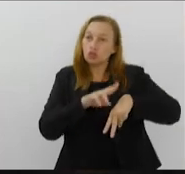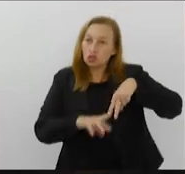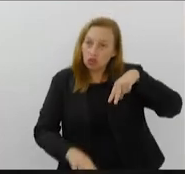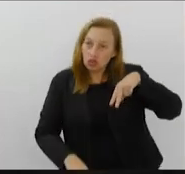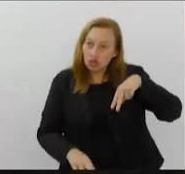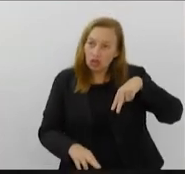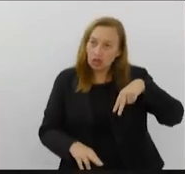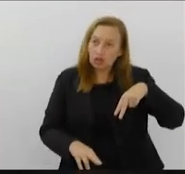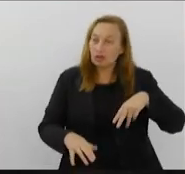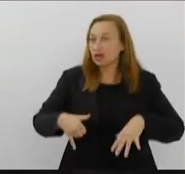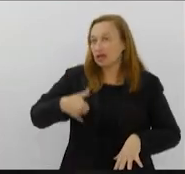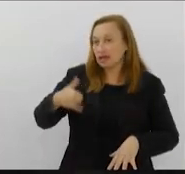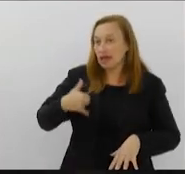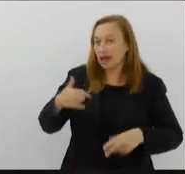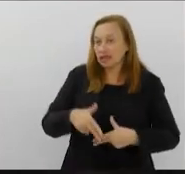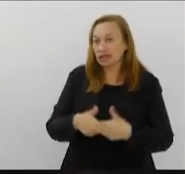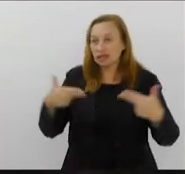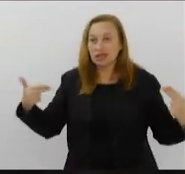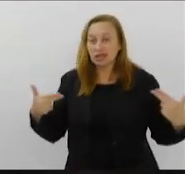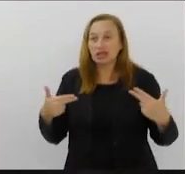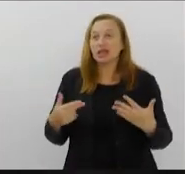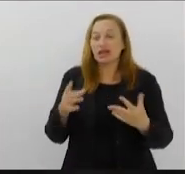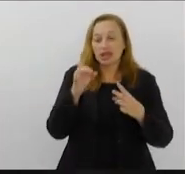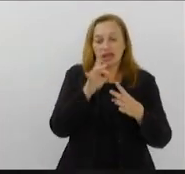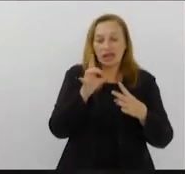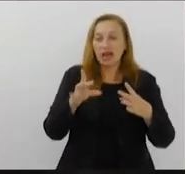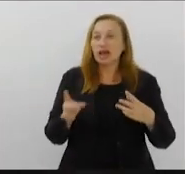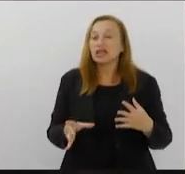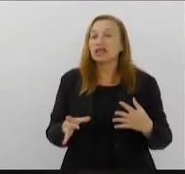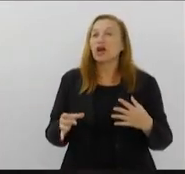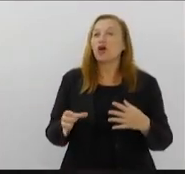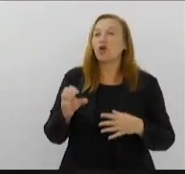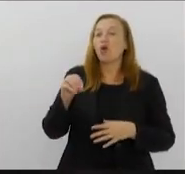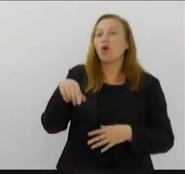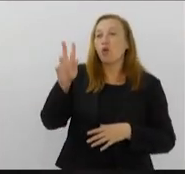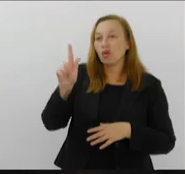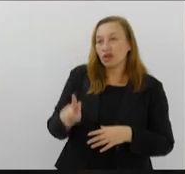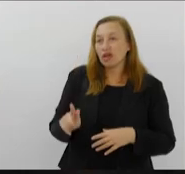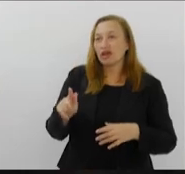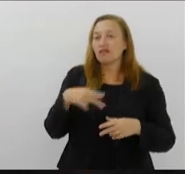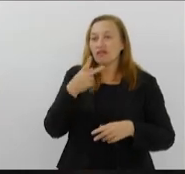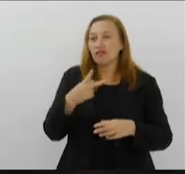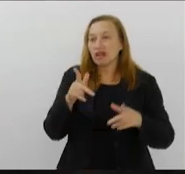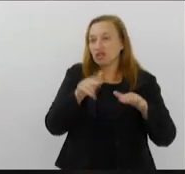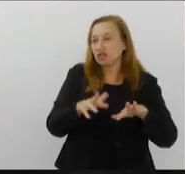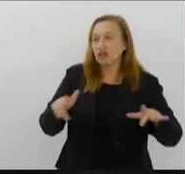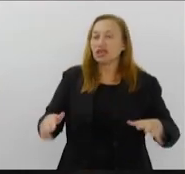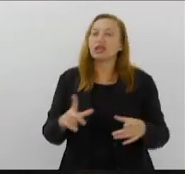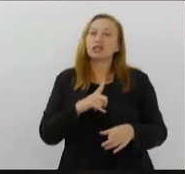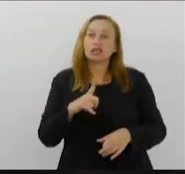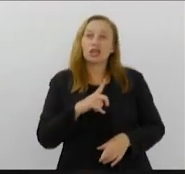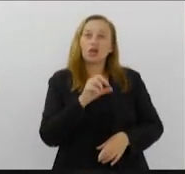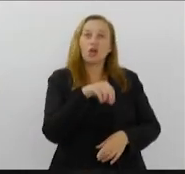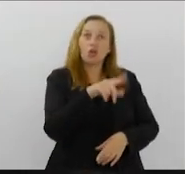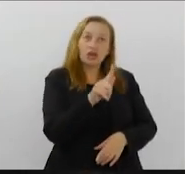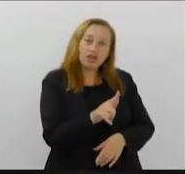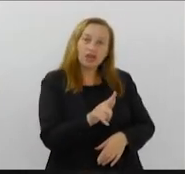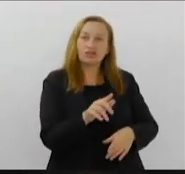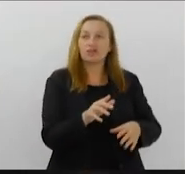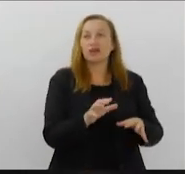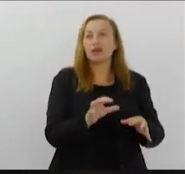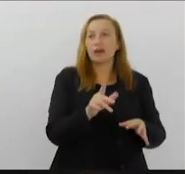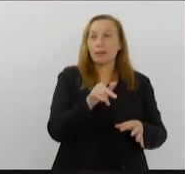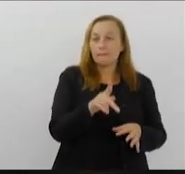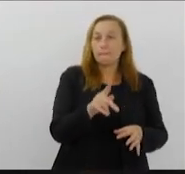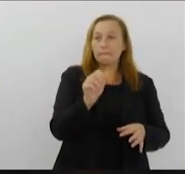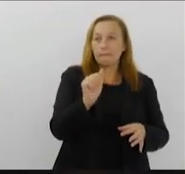hoje da sociedade civil, né, as ONGs, de modo geral, fazem de um jeito. Então, tem ONG, por exemplo, que faz de emparelhamento, outro faz de